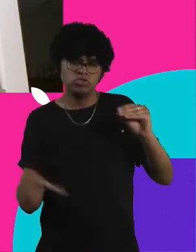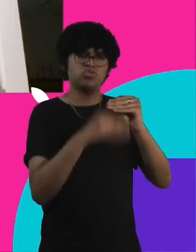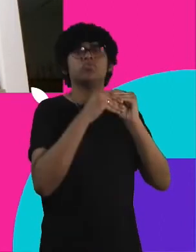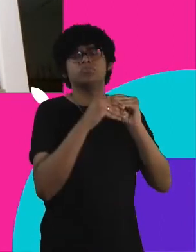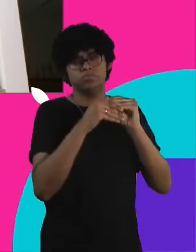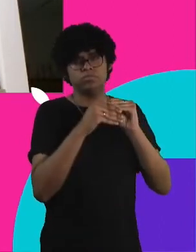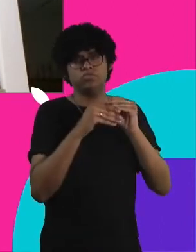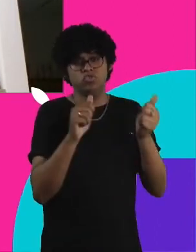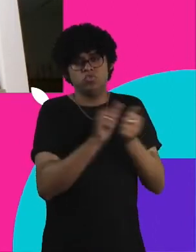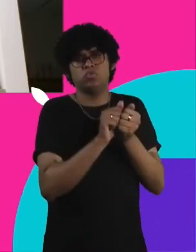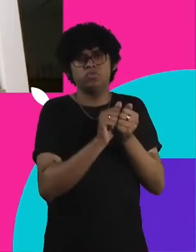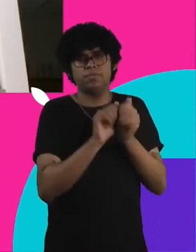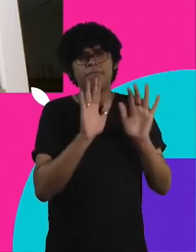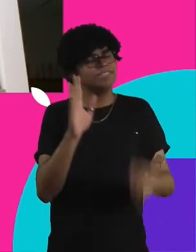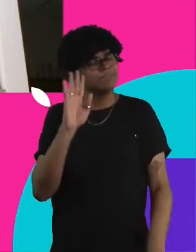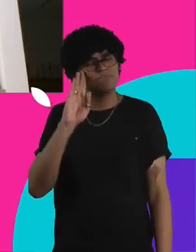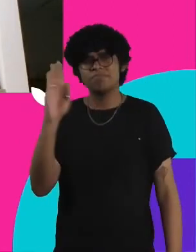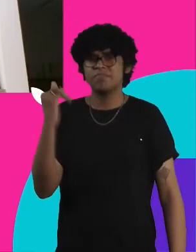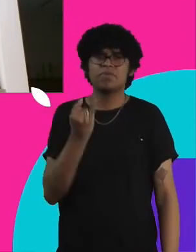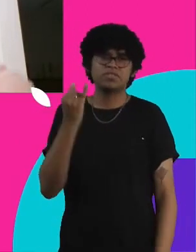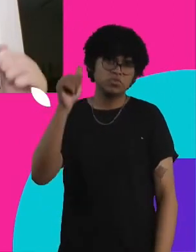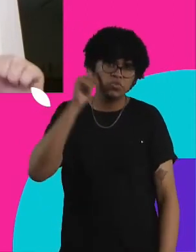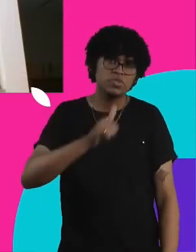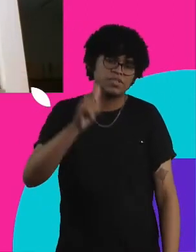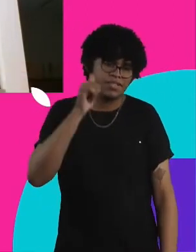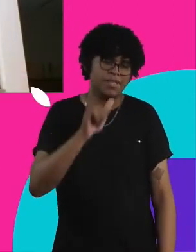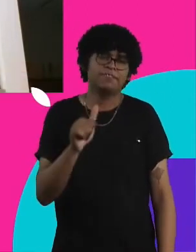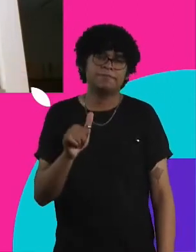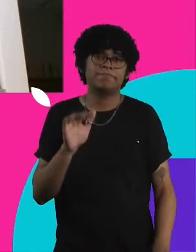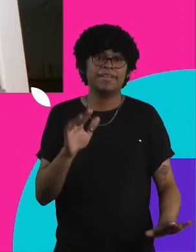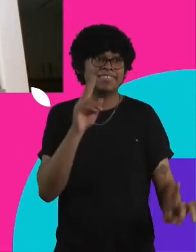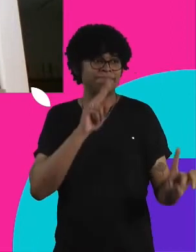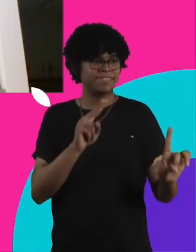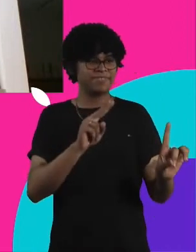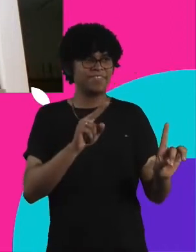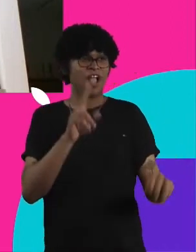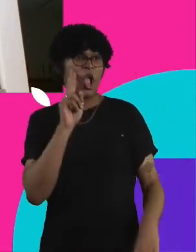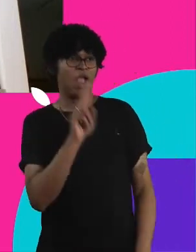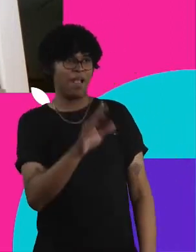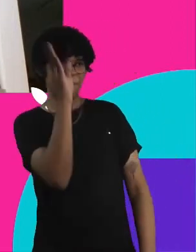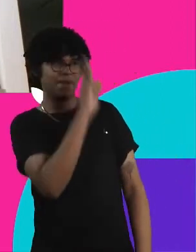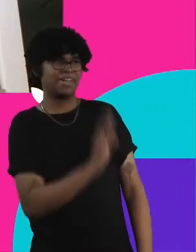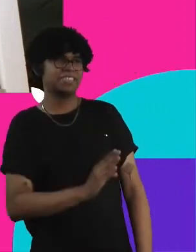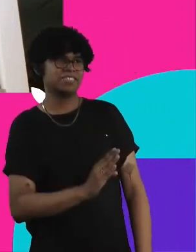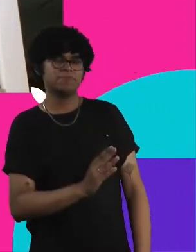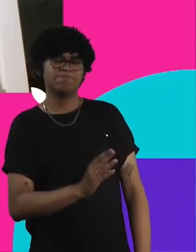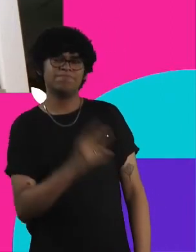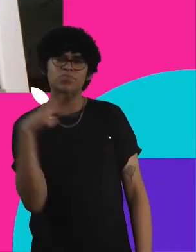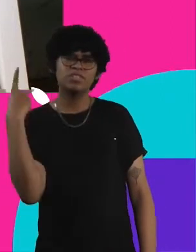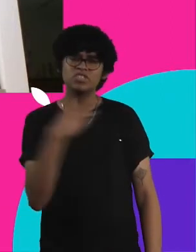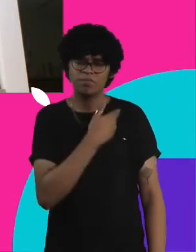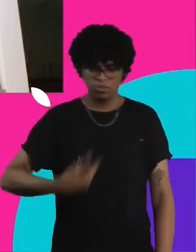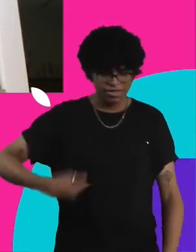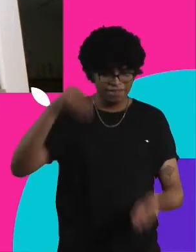isso que é importante. Eu tenho falado muito disso. Só que se você olha para o nosso país, nós não temos uma política